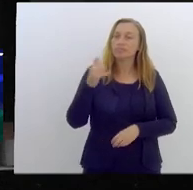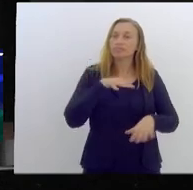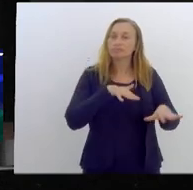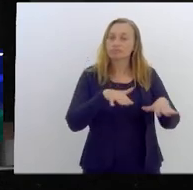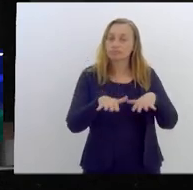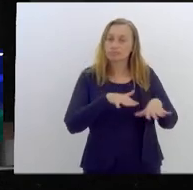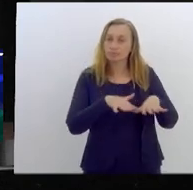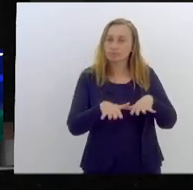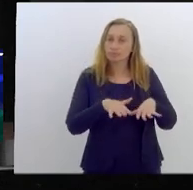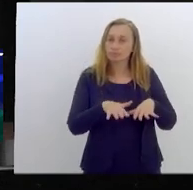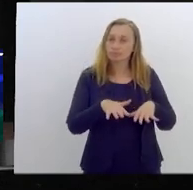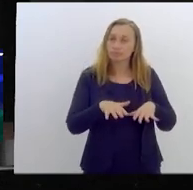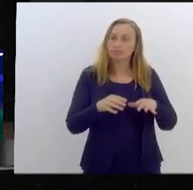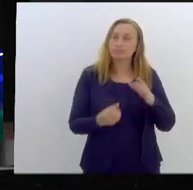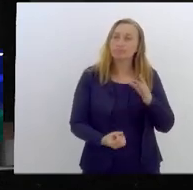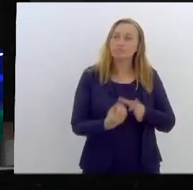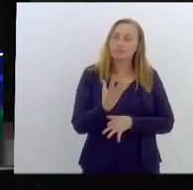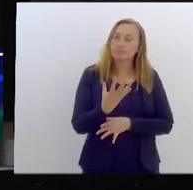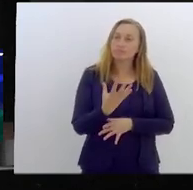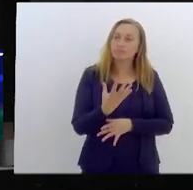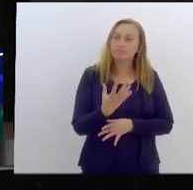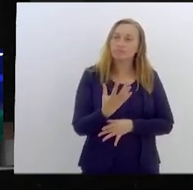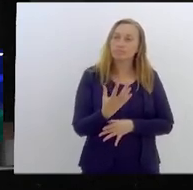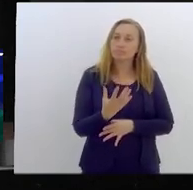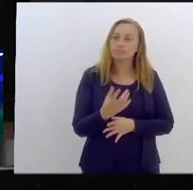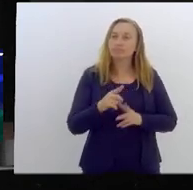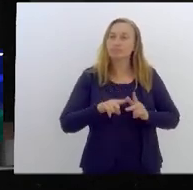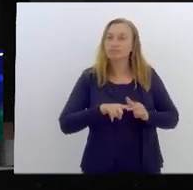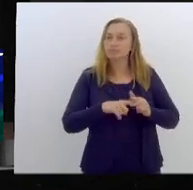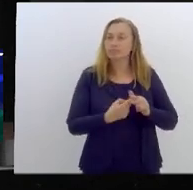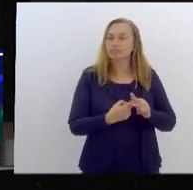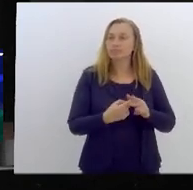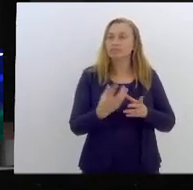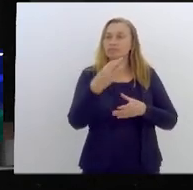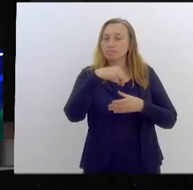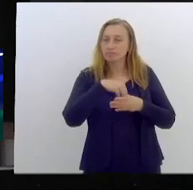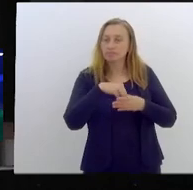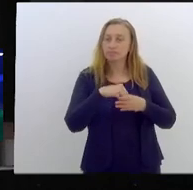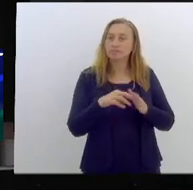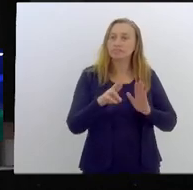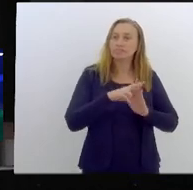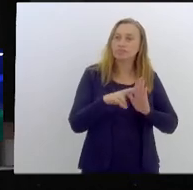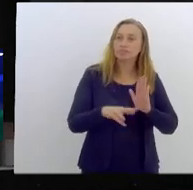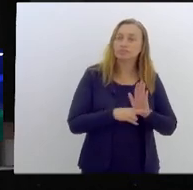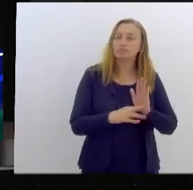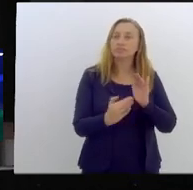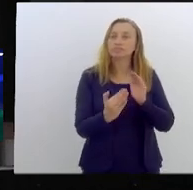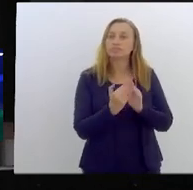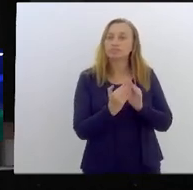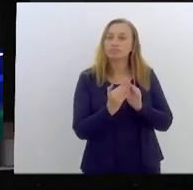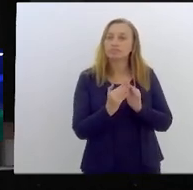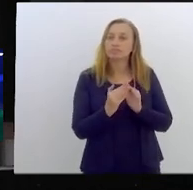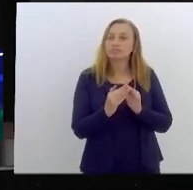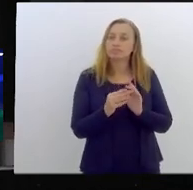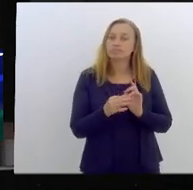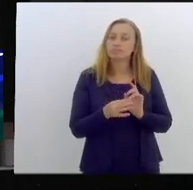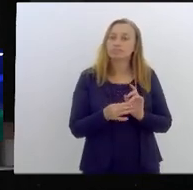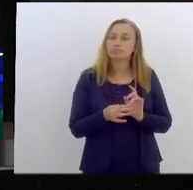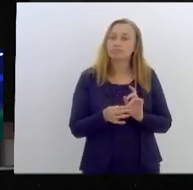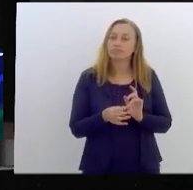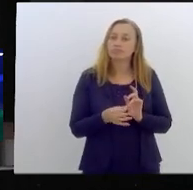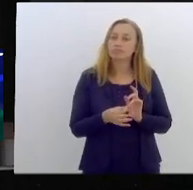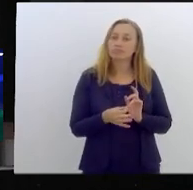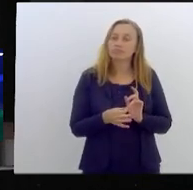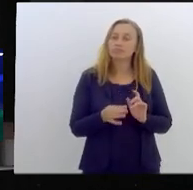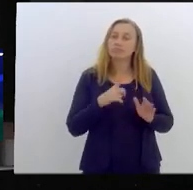movimento de criar, através de alteração dentro do regimento interno, que se